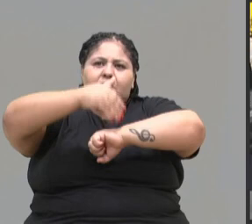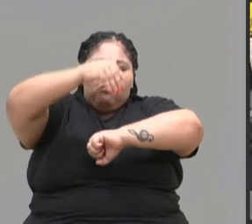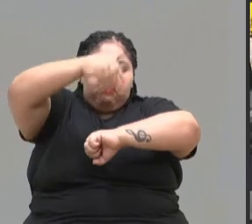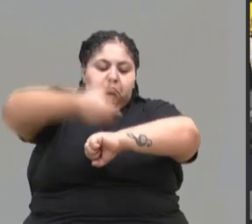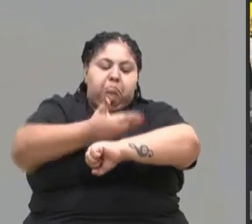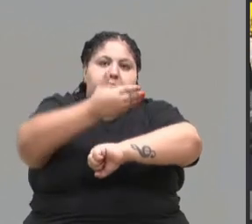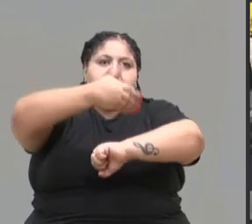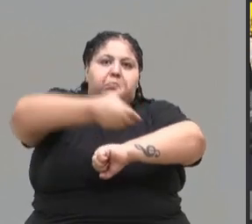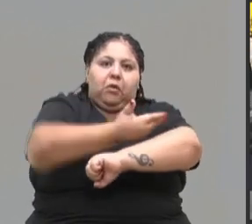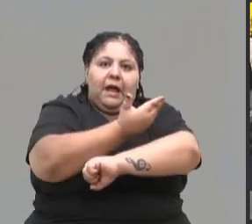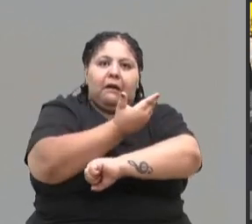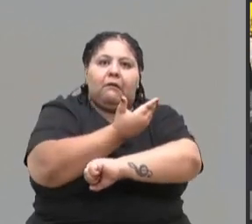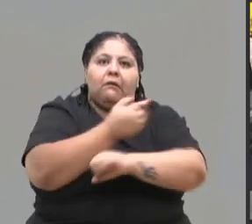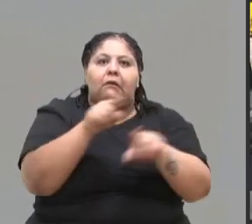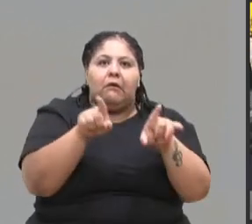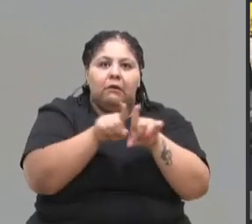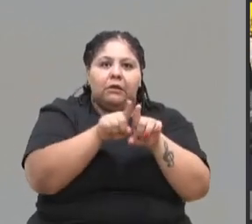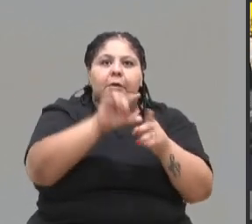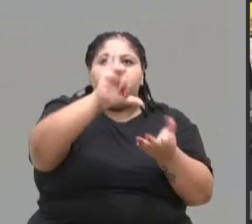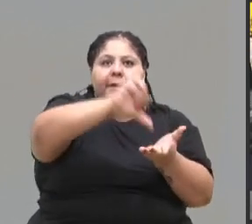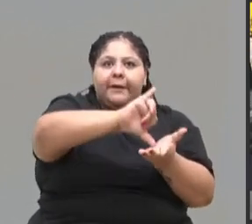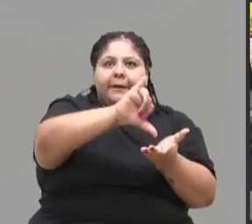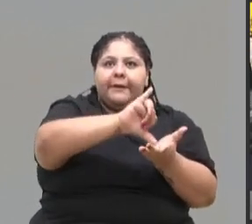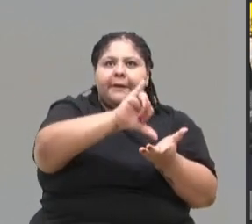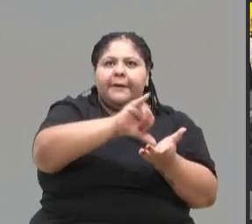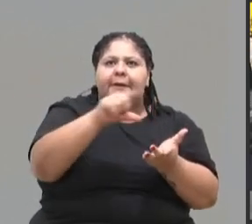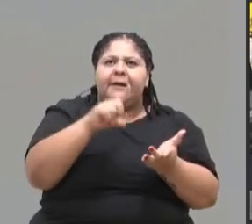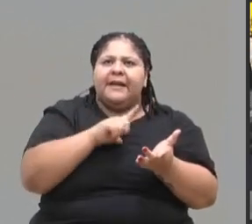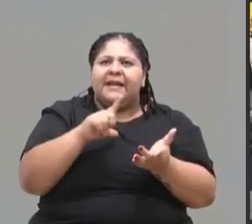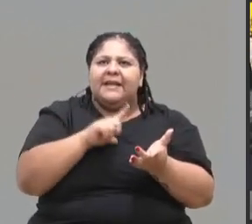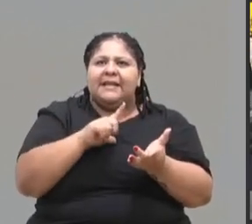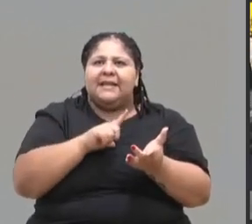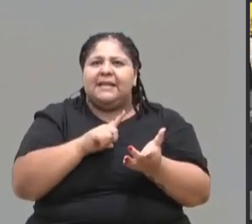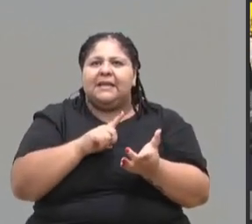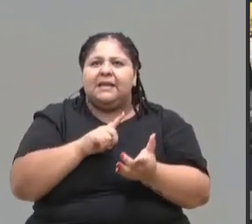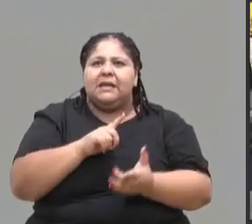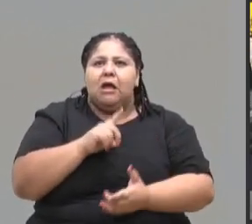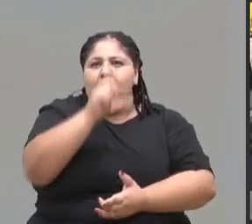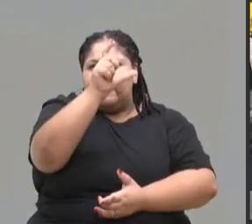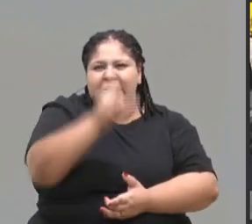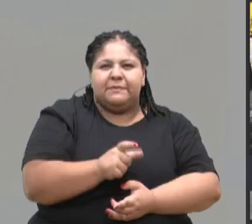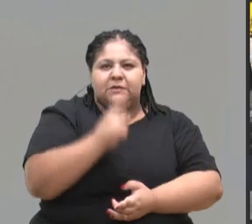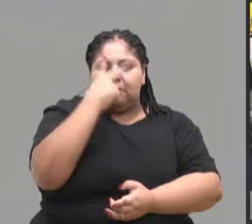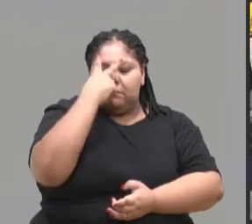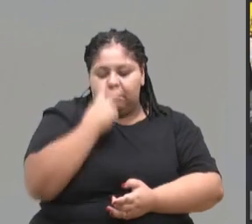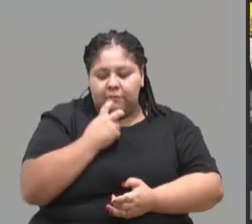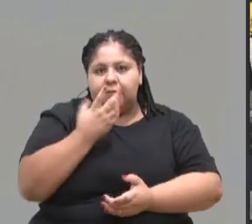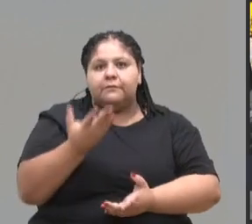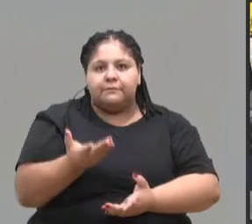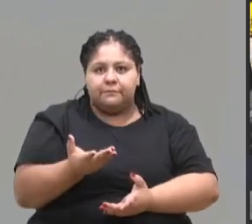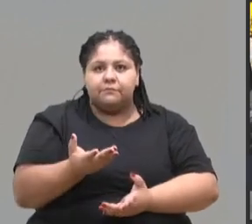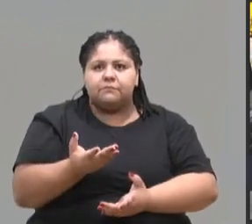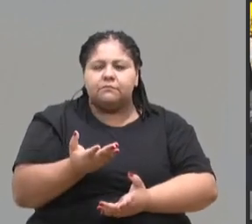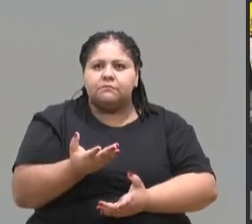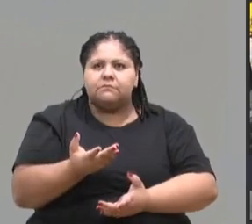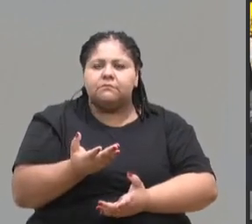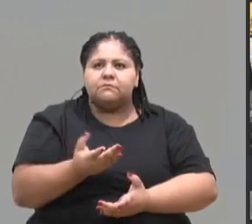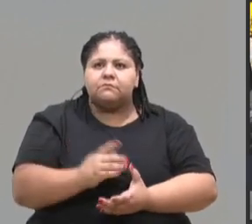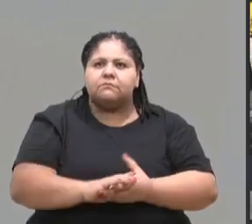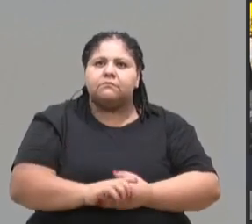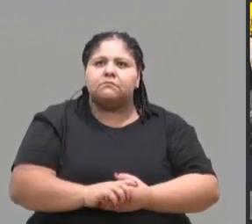Sinimbu. É uma outra armadilha para os deficientes visuais, os